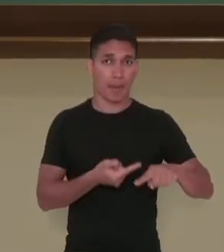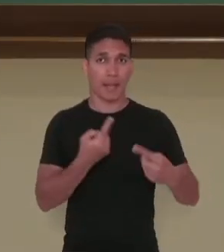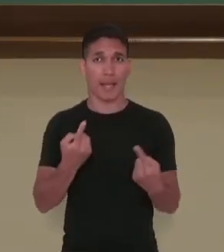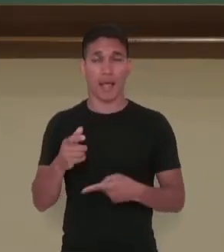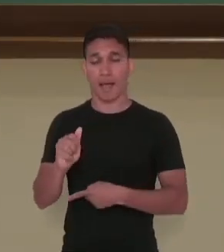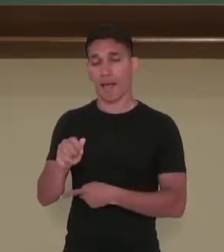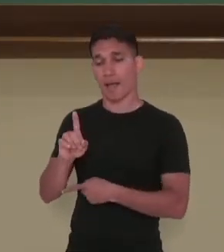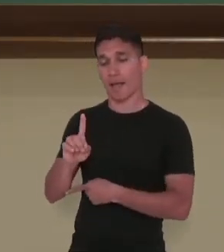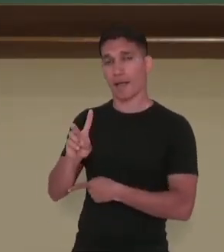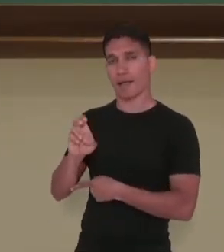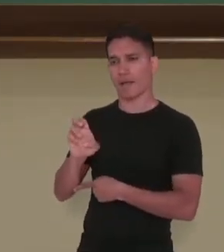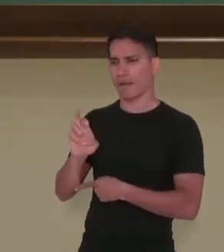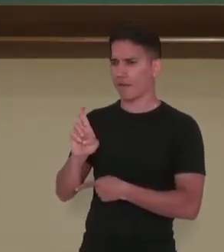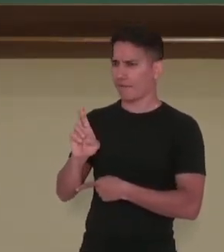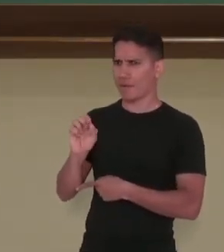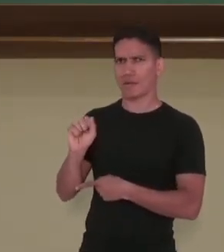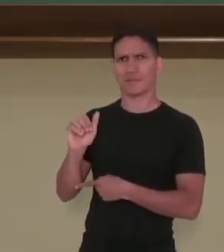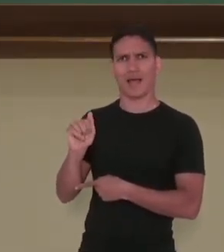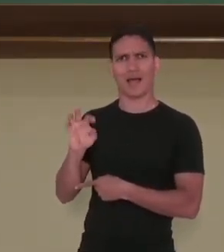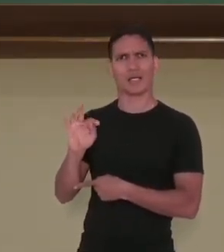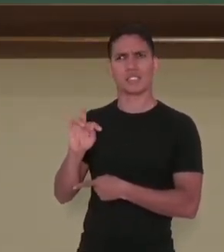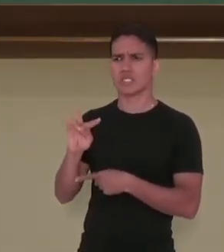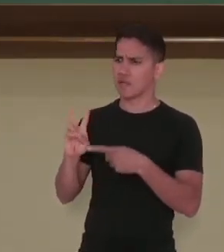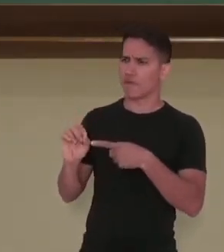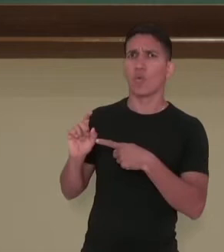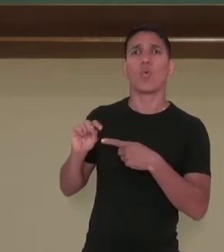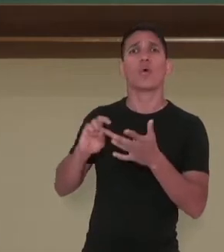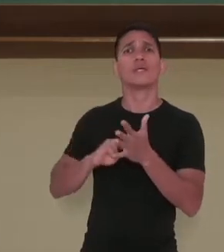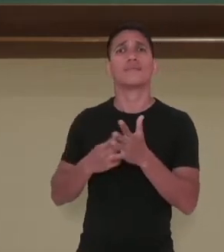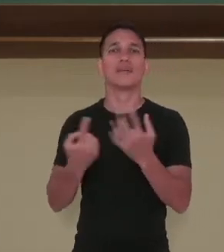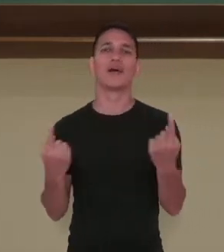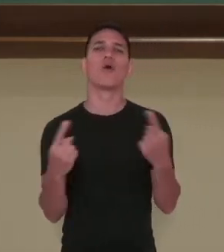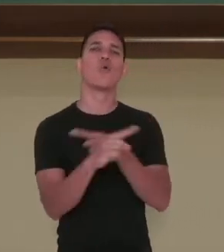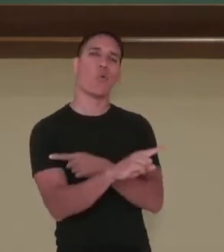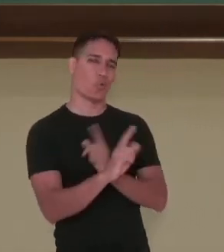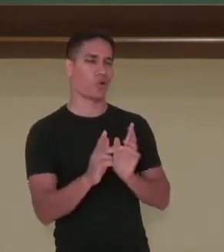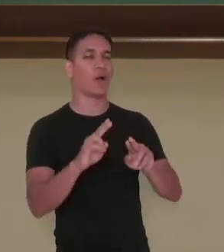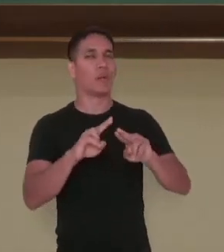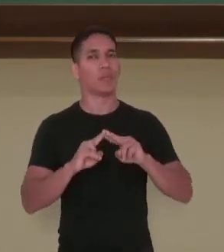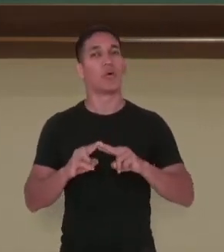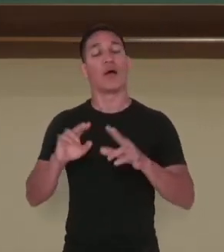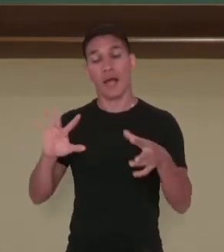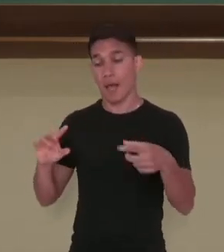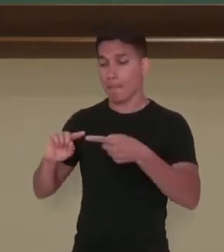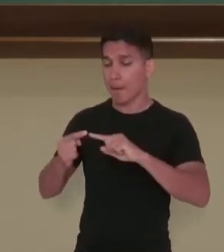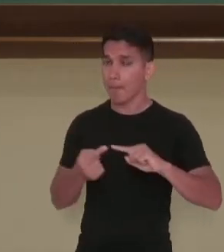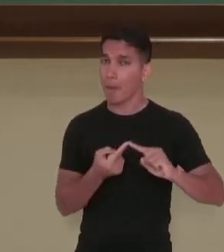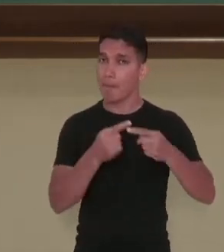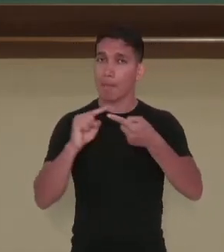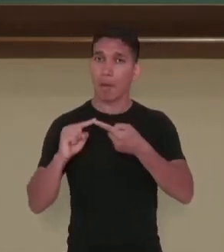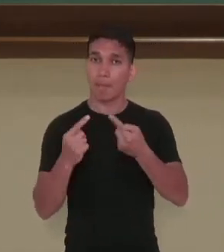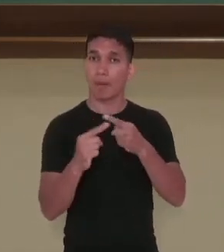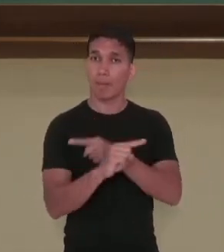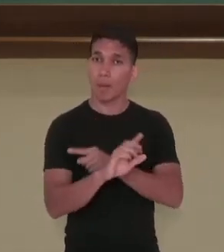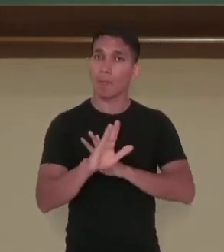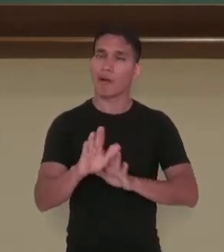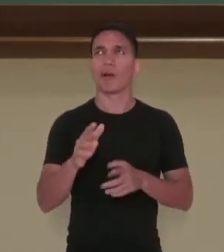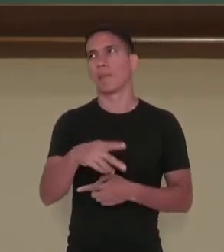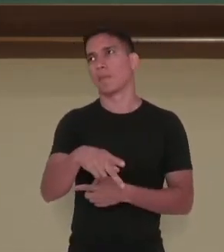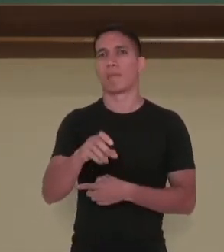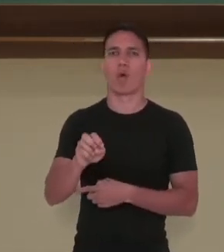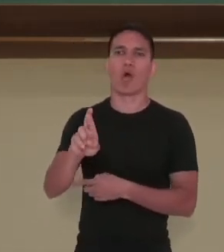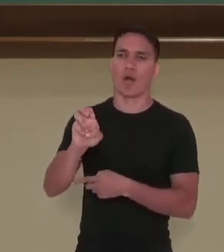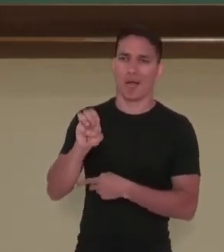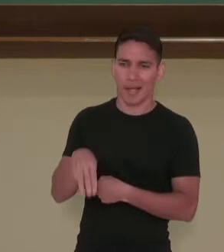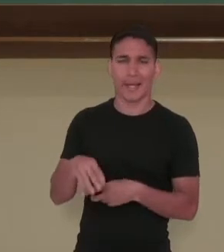adversativo. O que é adversativo? Contrário, né? Uma conjunção adversativa, porém,